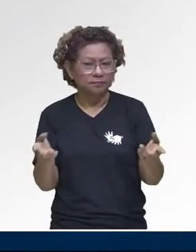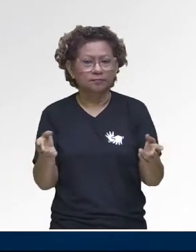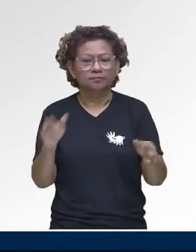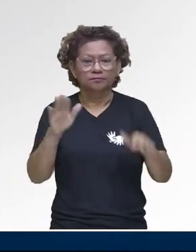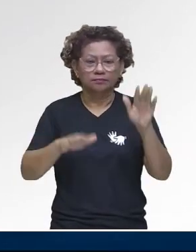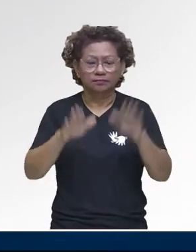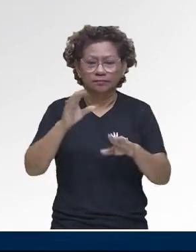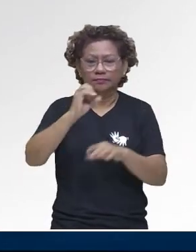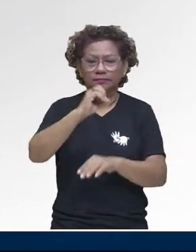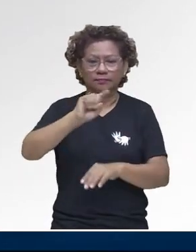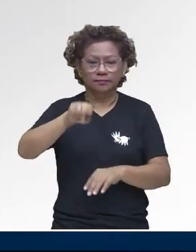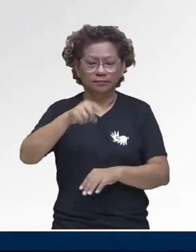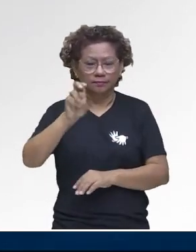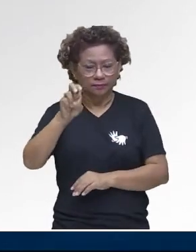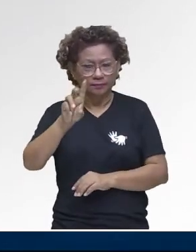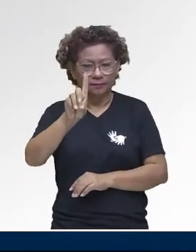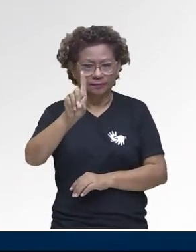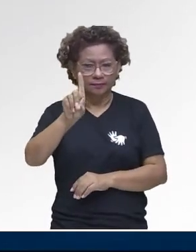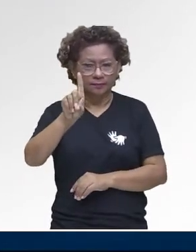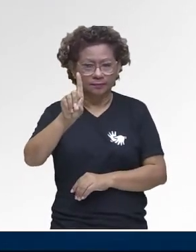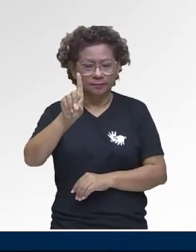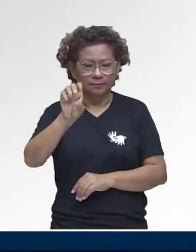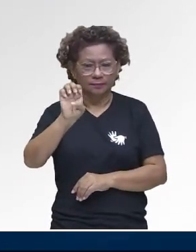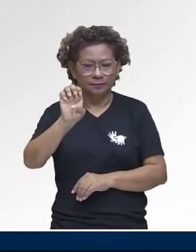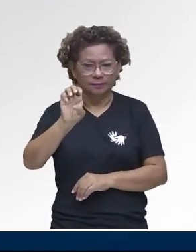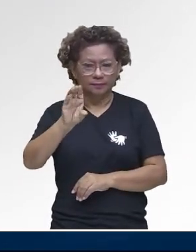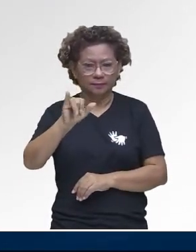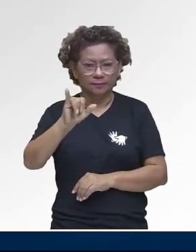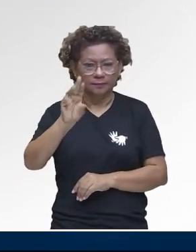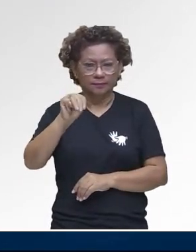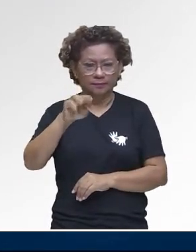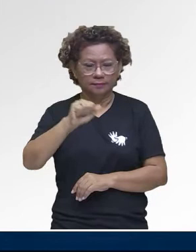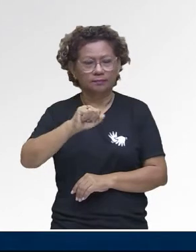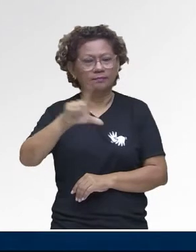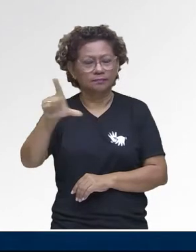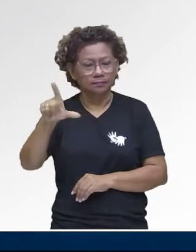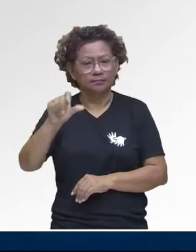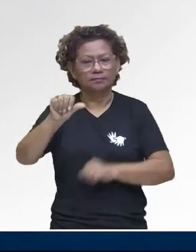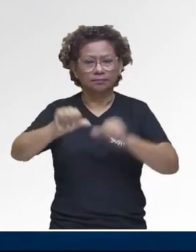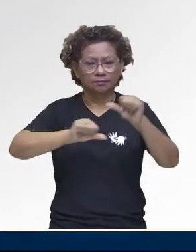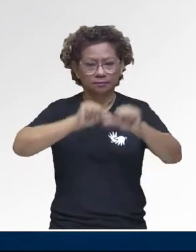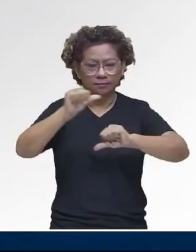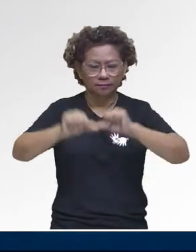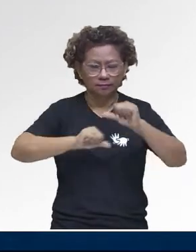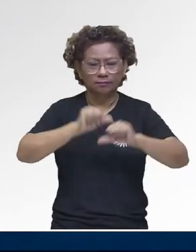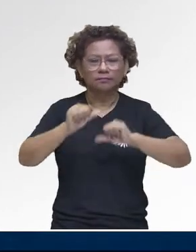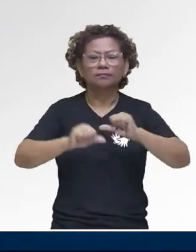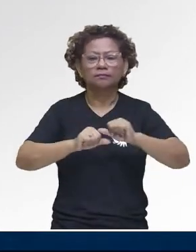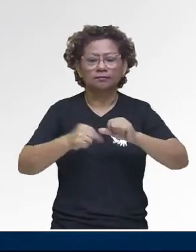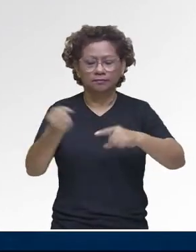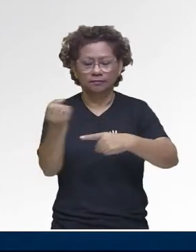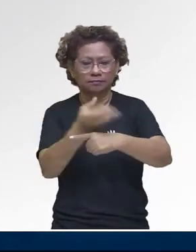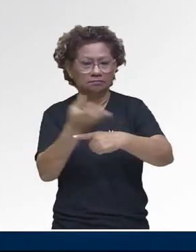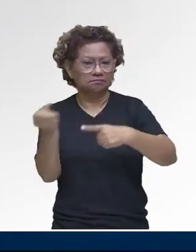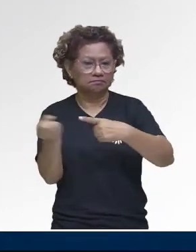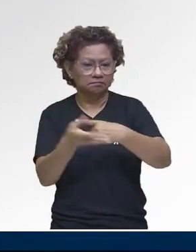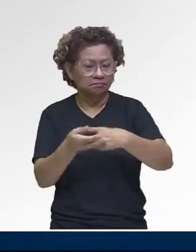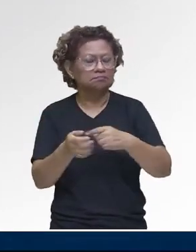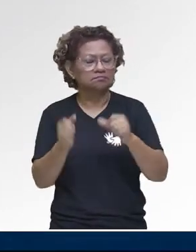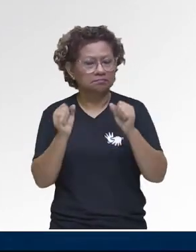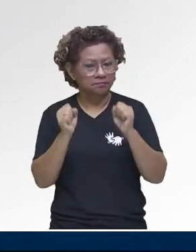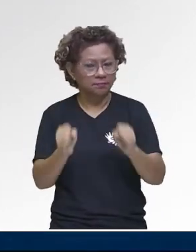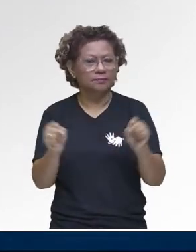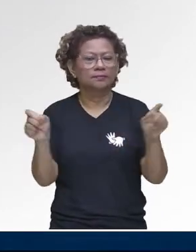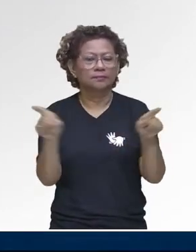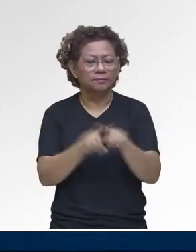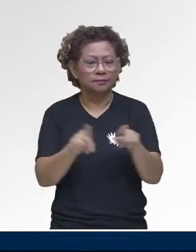posicionamento da vírgula. E transformar um número decimal em fração também vai